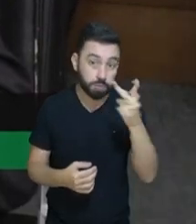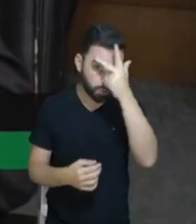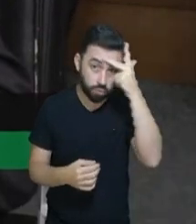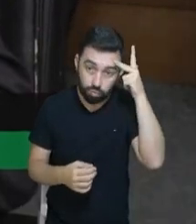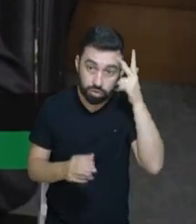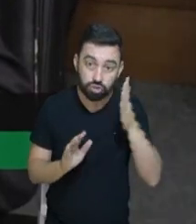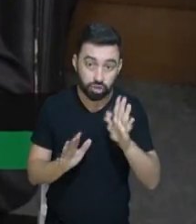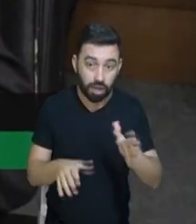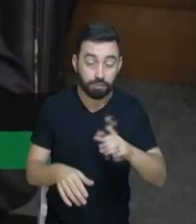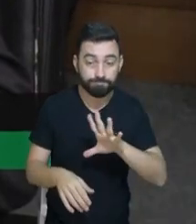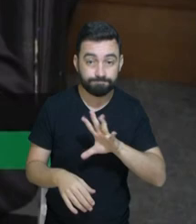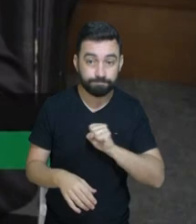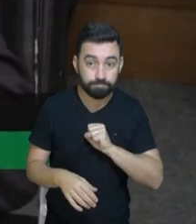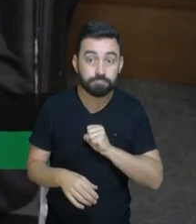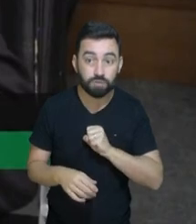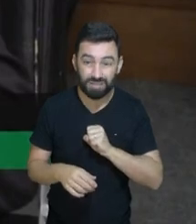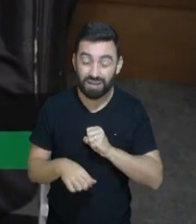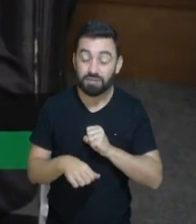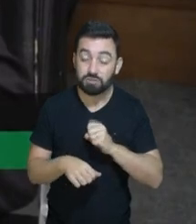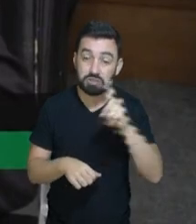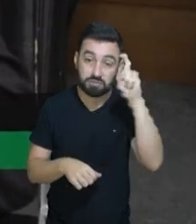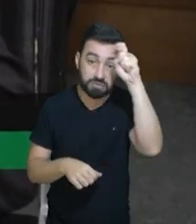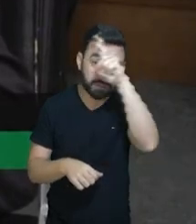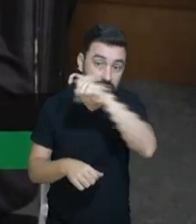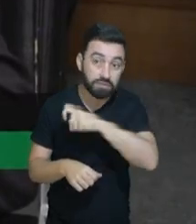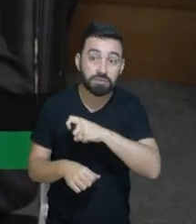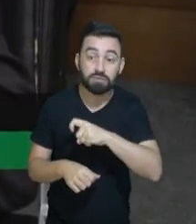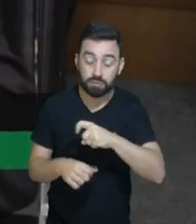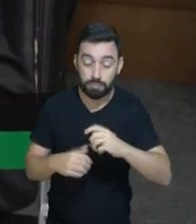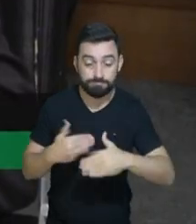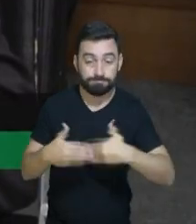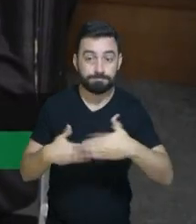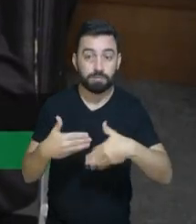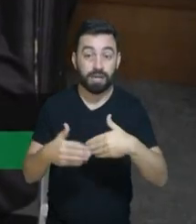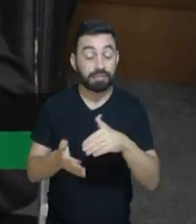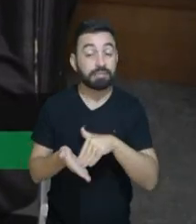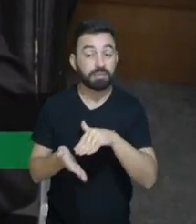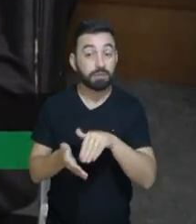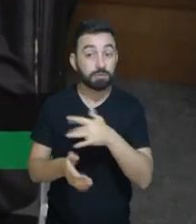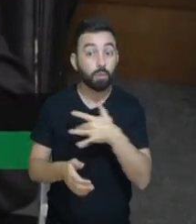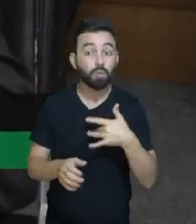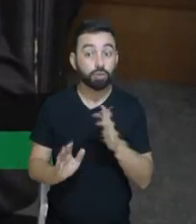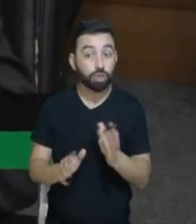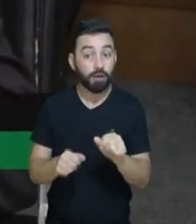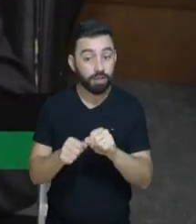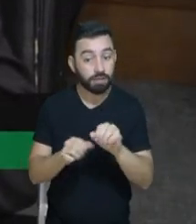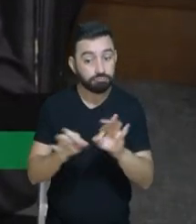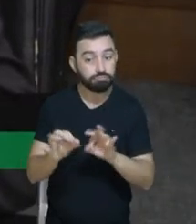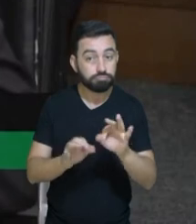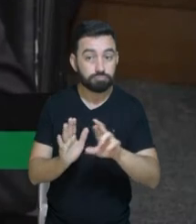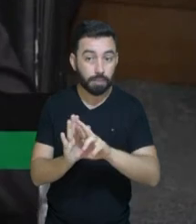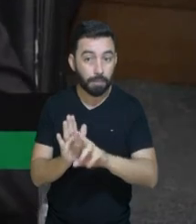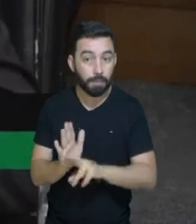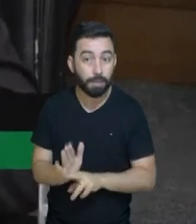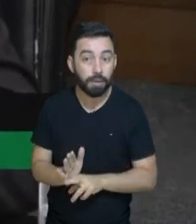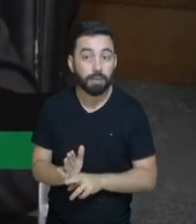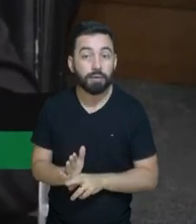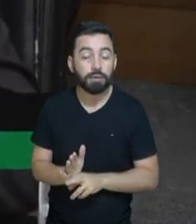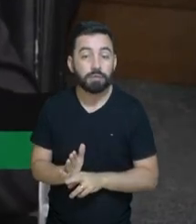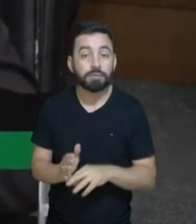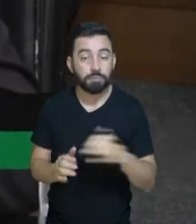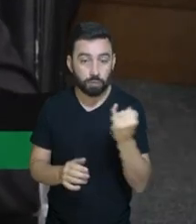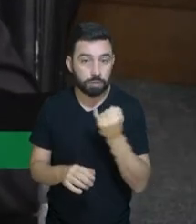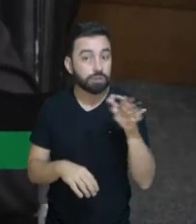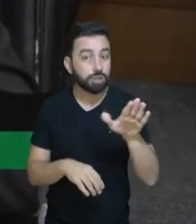essa patologia Rara grave e progressiva então a secretaria da saúde ela já fez al um protocolo e eu acho que vai ser importante chamar